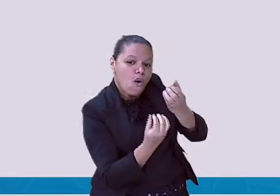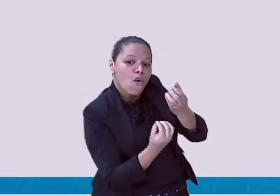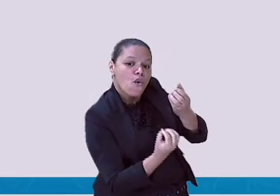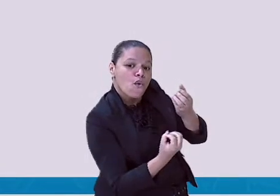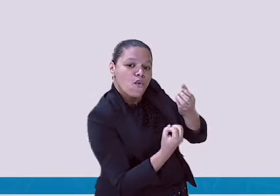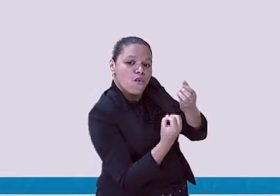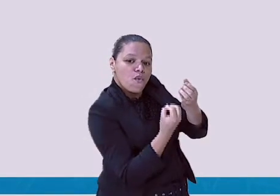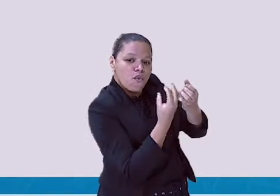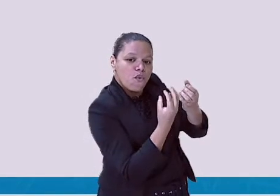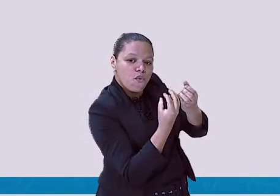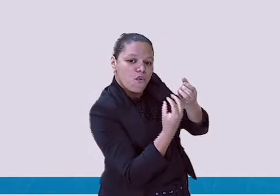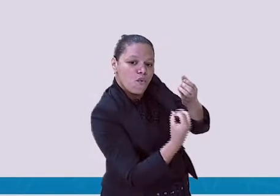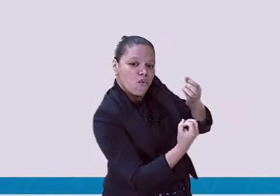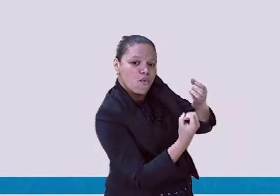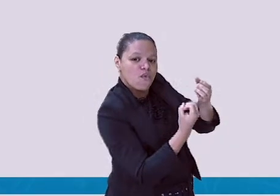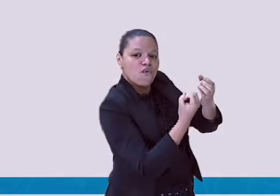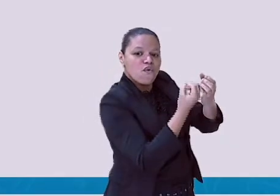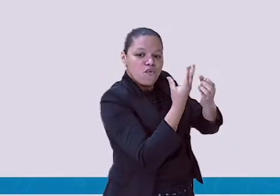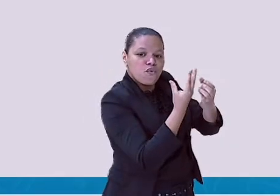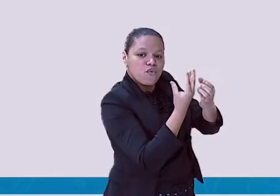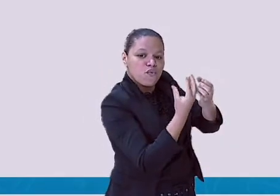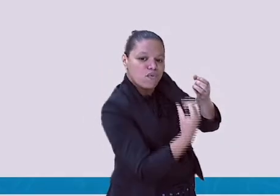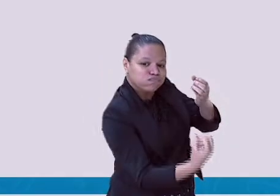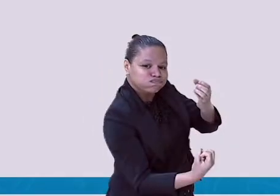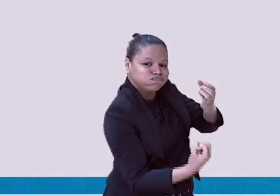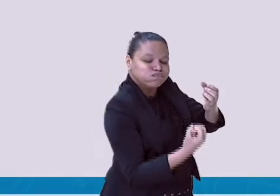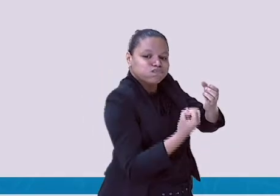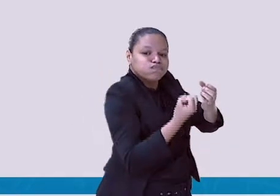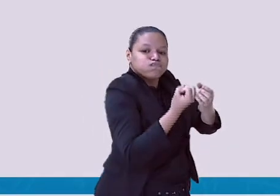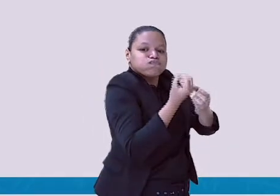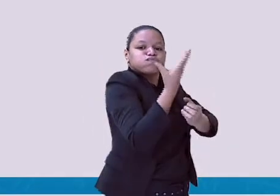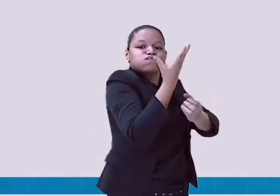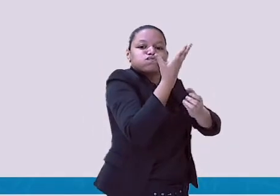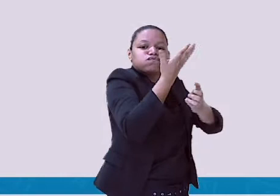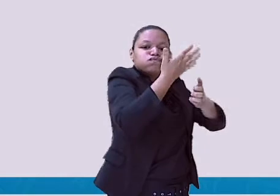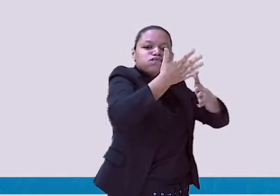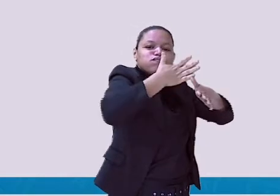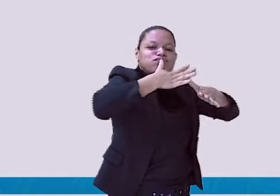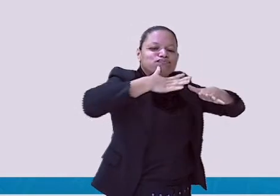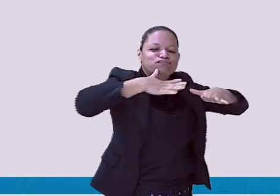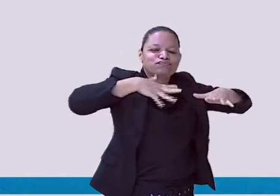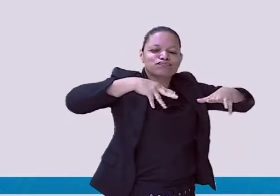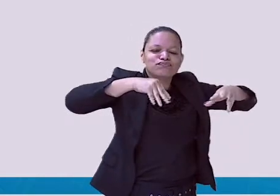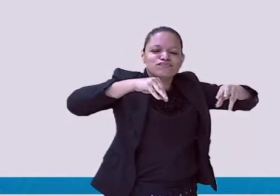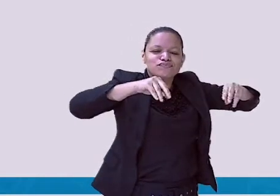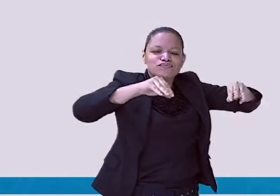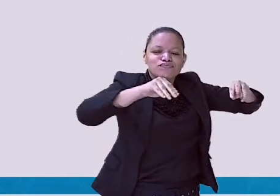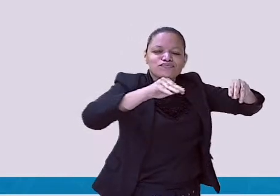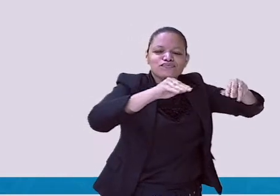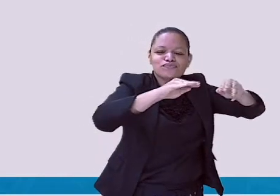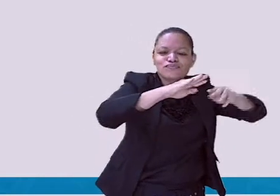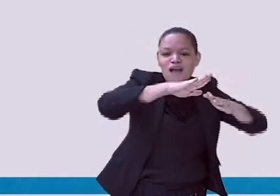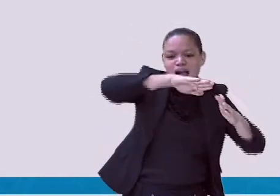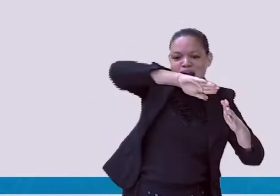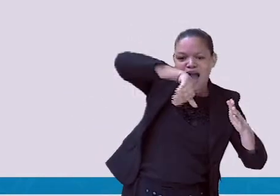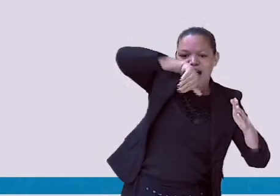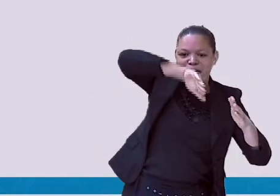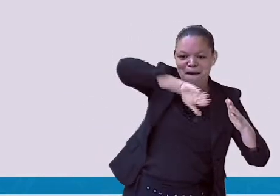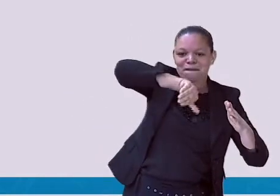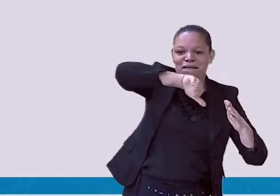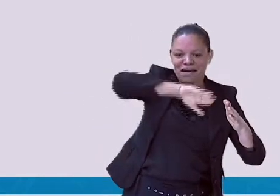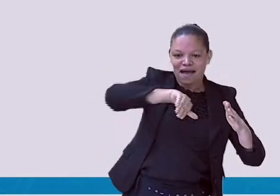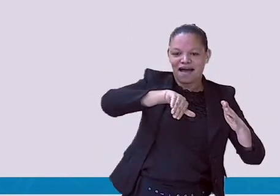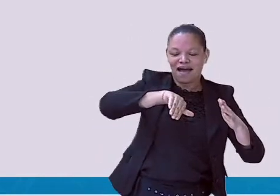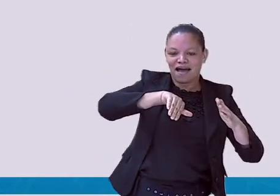ajuda a outra a alcançar a superfície da praia. Chegando à